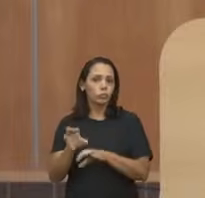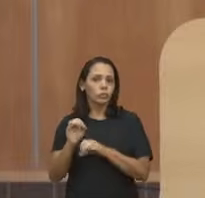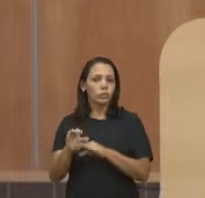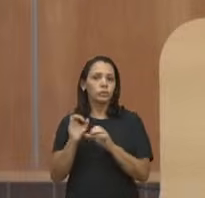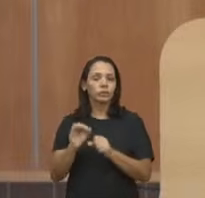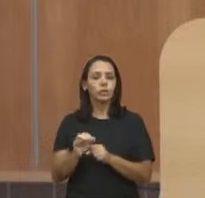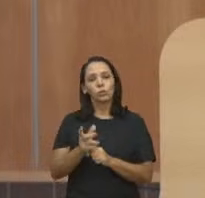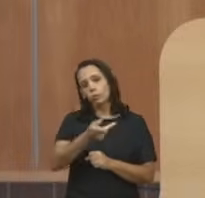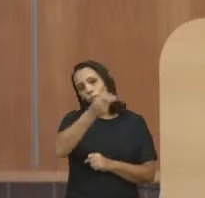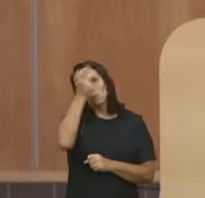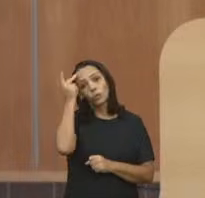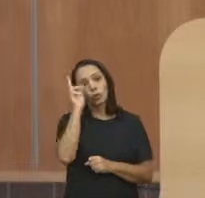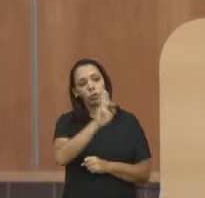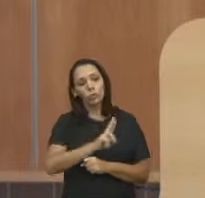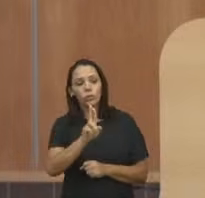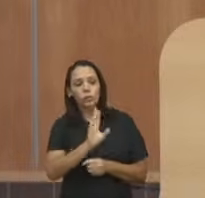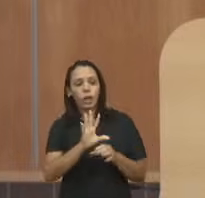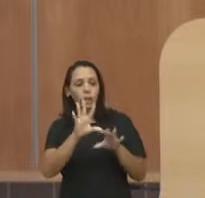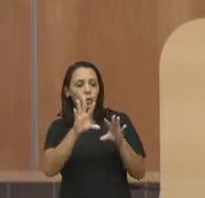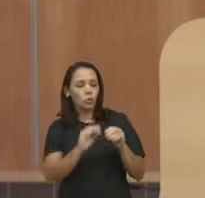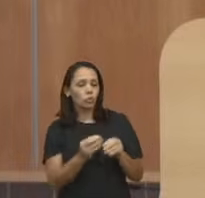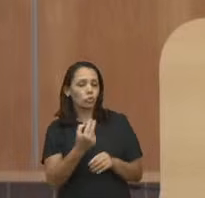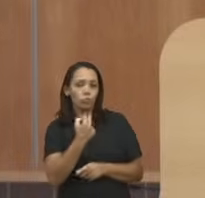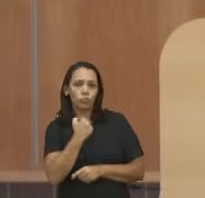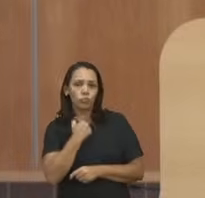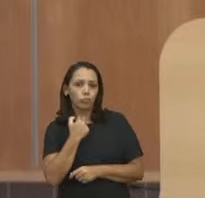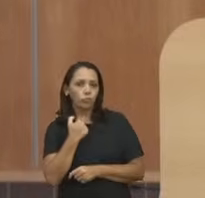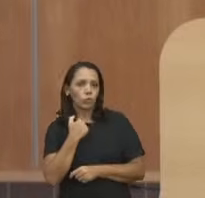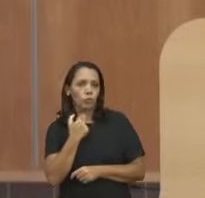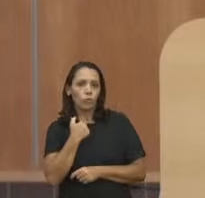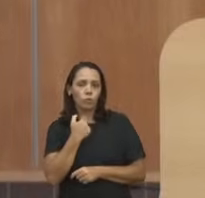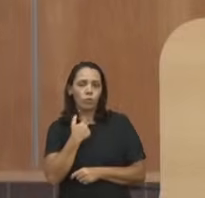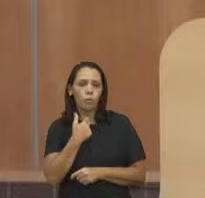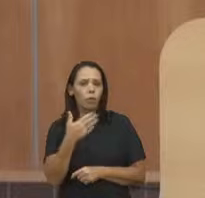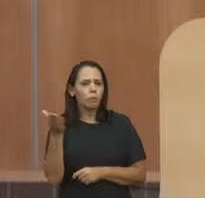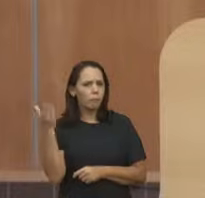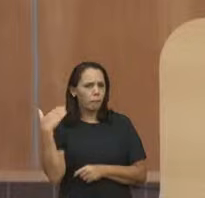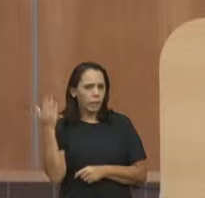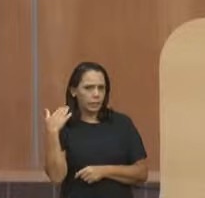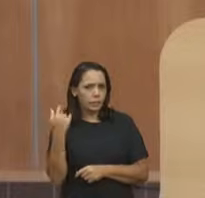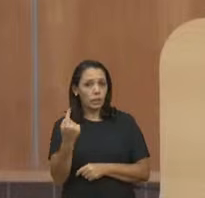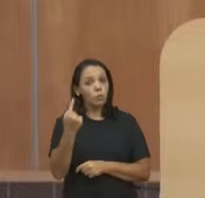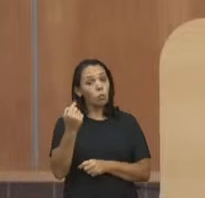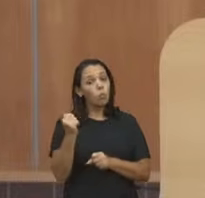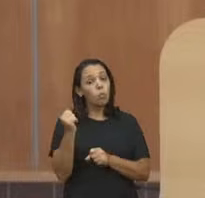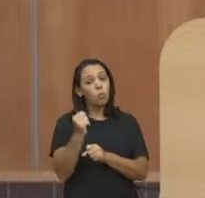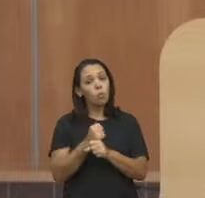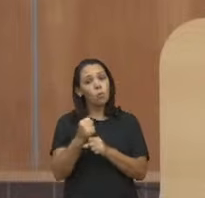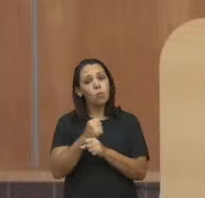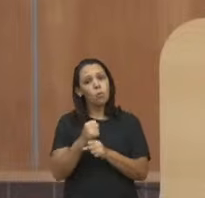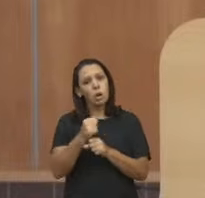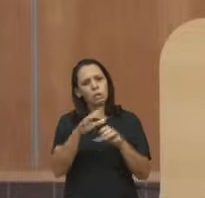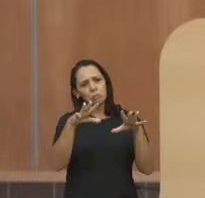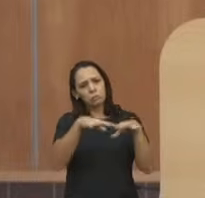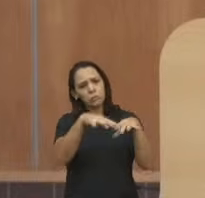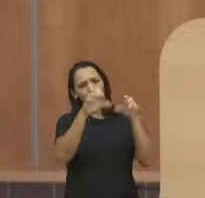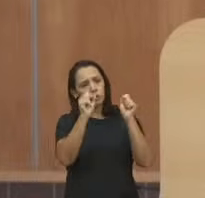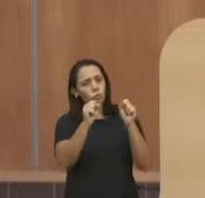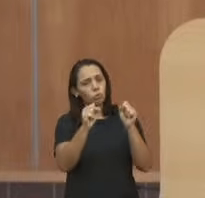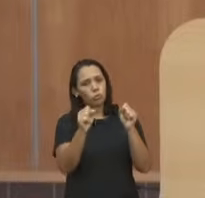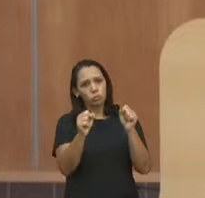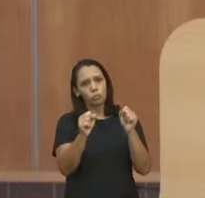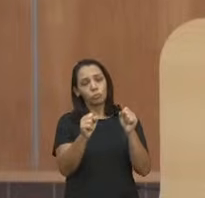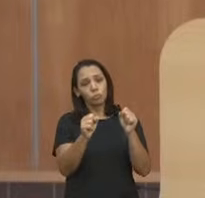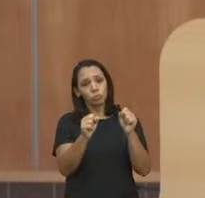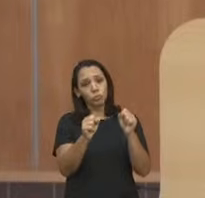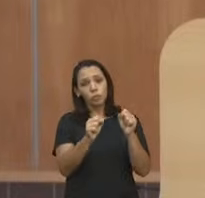não podem utilizar. Ficou praticamente um ano, né, no escuro à noite, onde as pessoas utilizavam para fazer coisas ilícitas ali